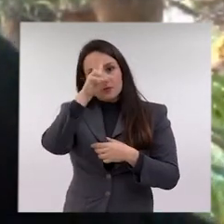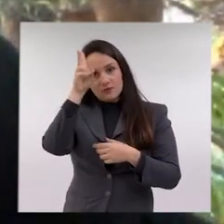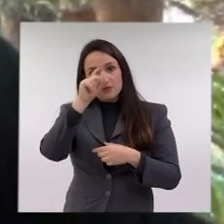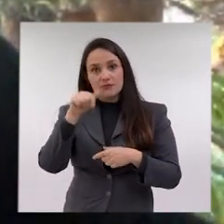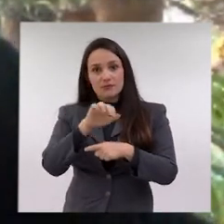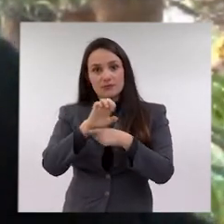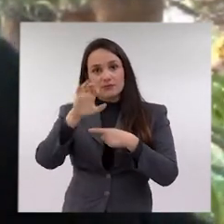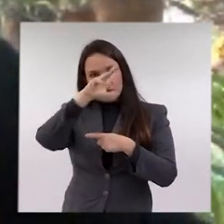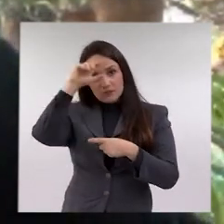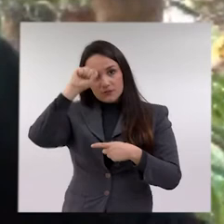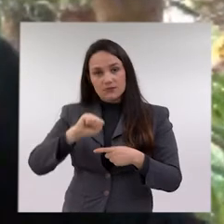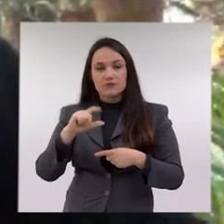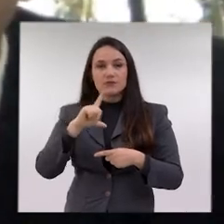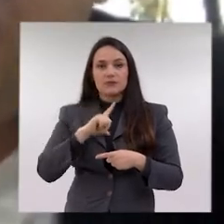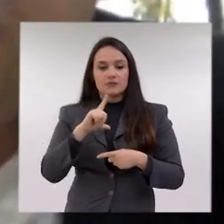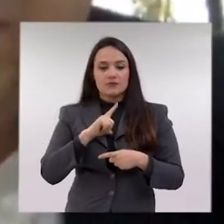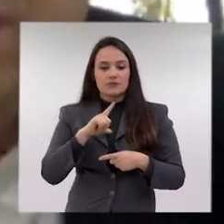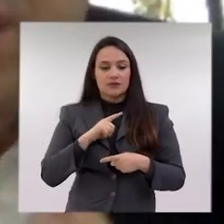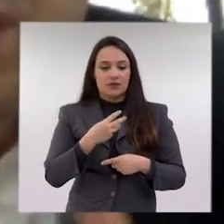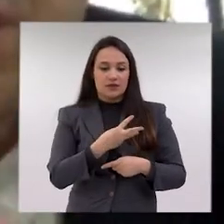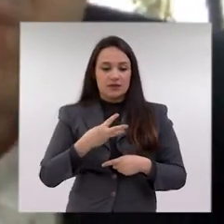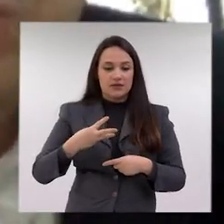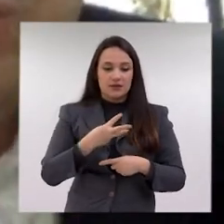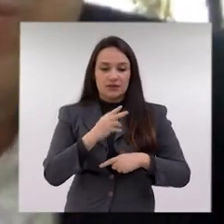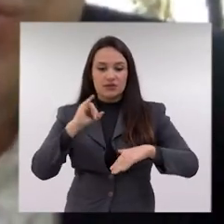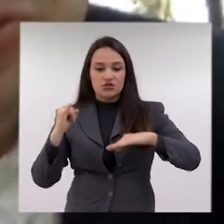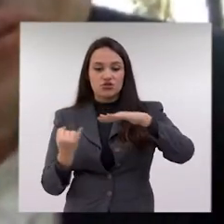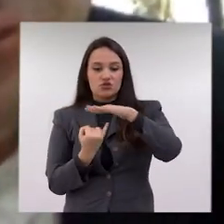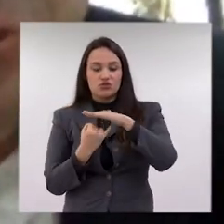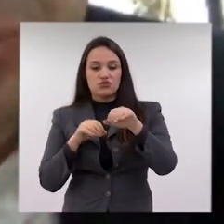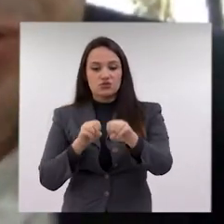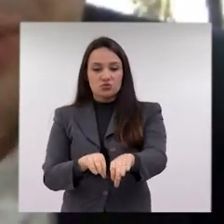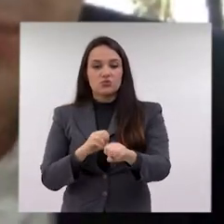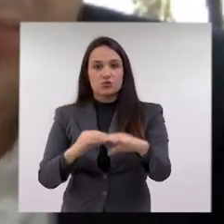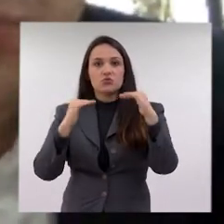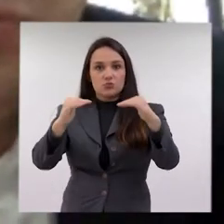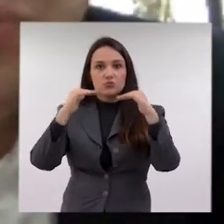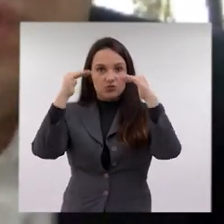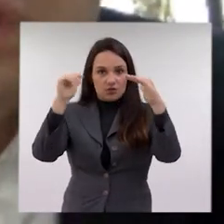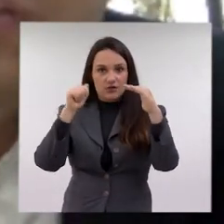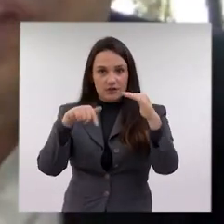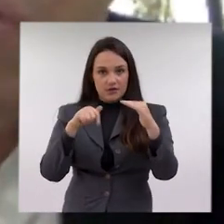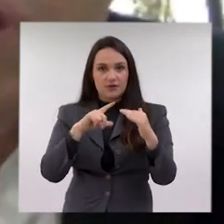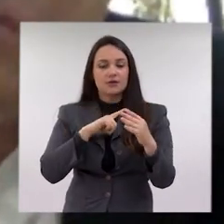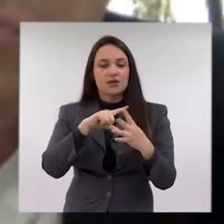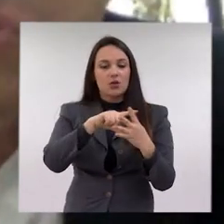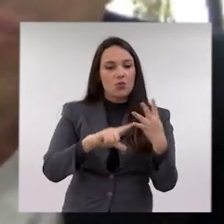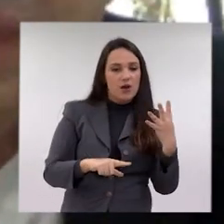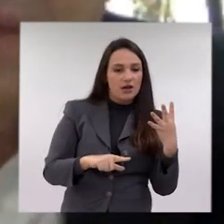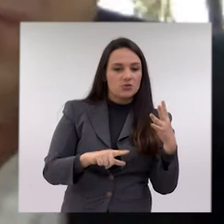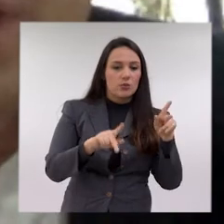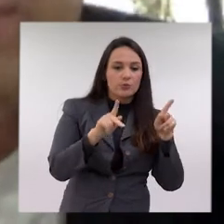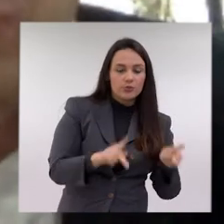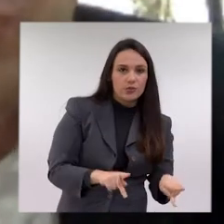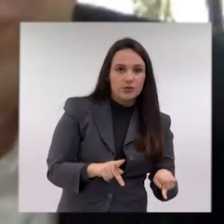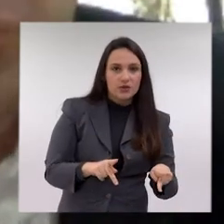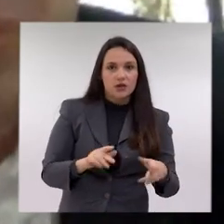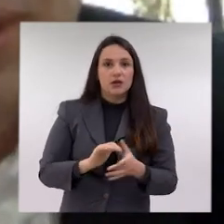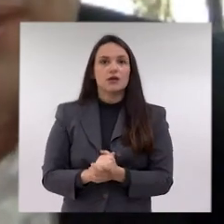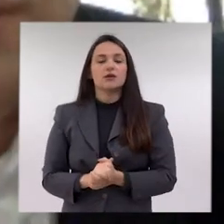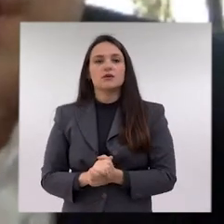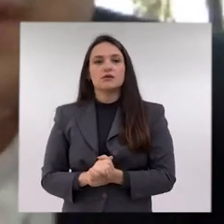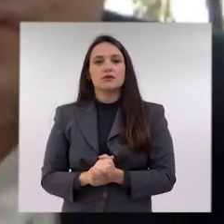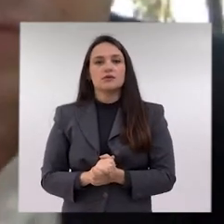destacar que no Mato Grosso do Sul nós temos 33 hoje instituições de ensino superior no Mato Grosso do Sul. A gente tem 4 públicas, 4